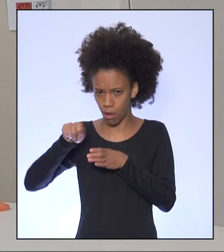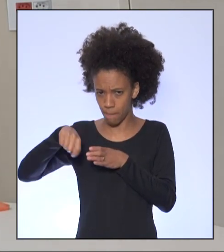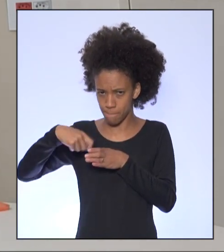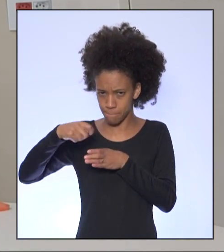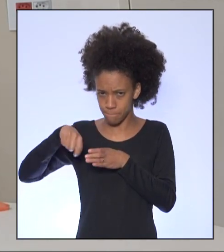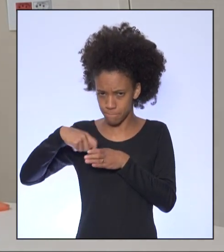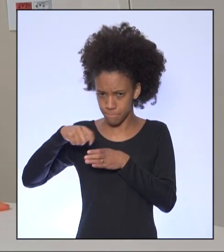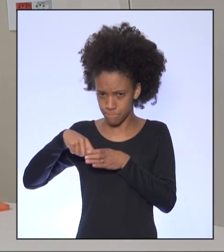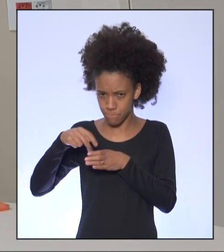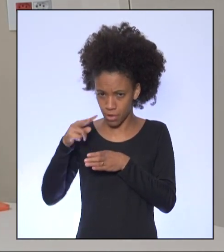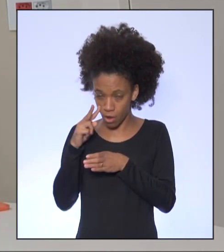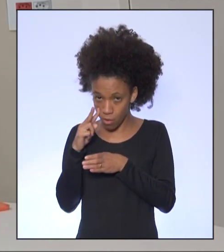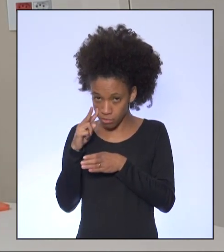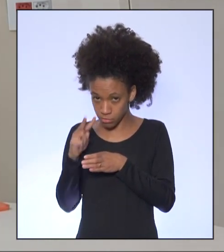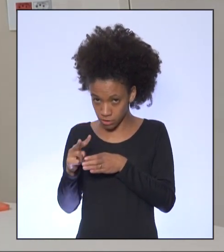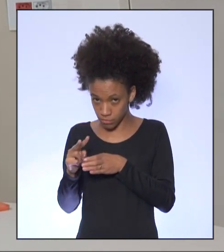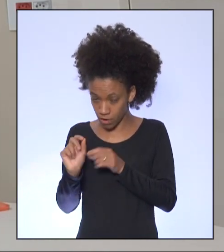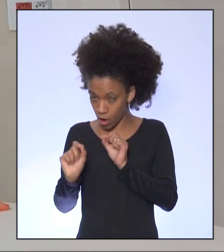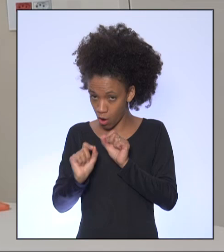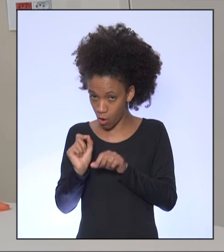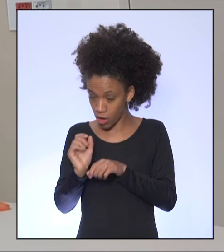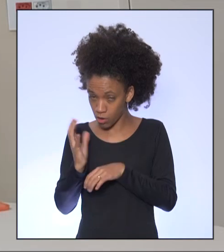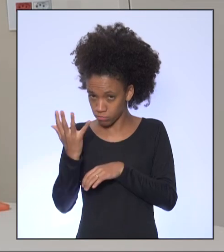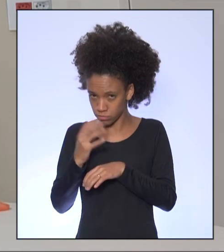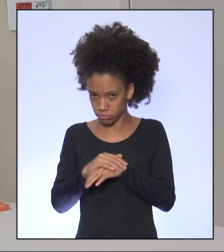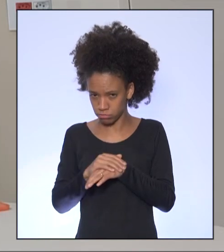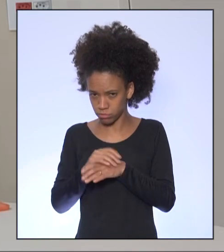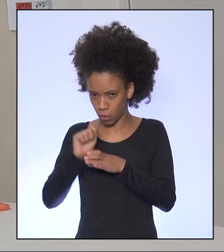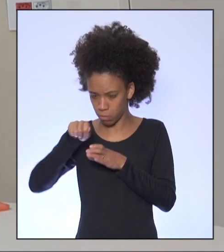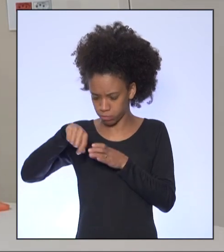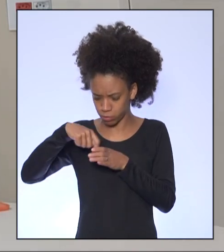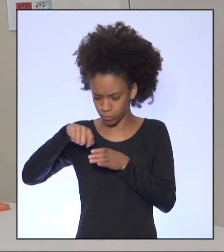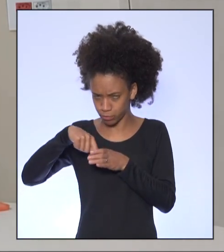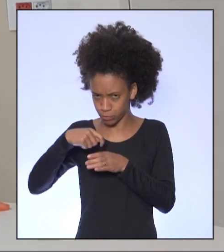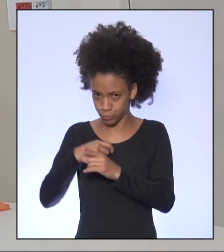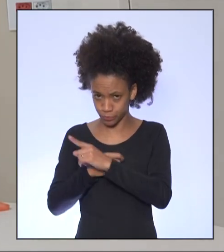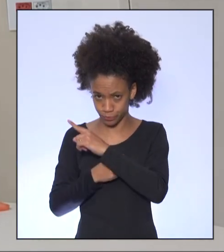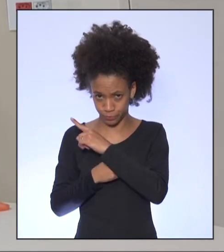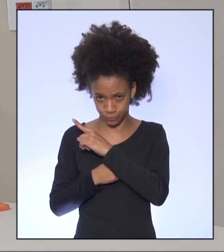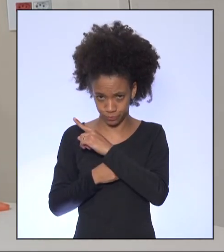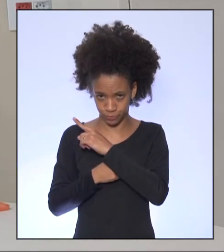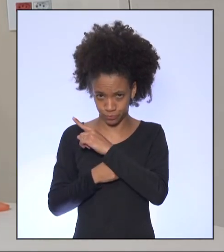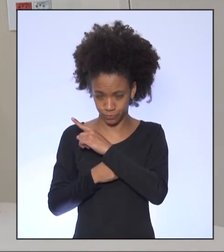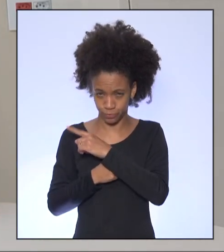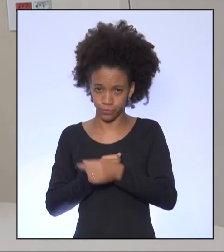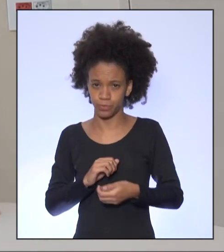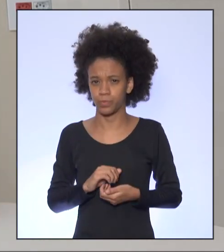agitar e observar o que acontece. Então, agito